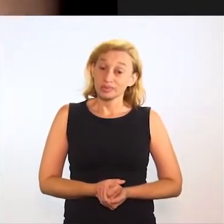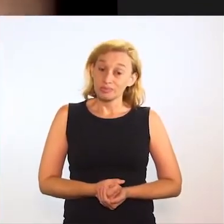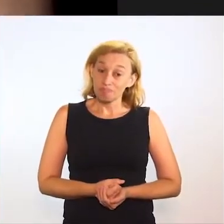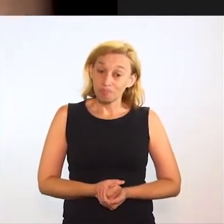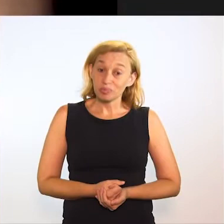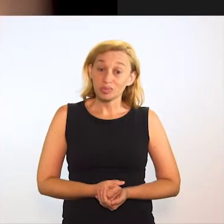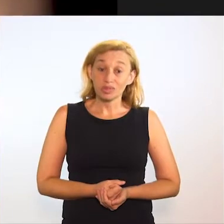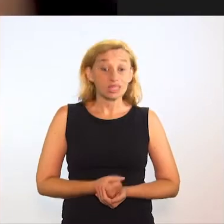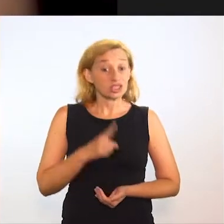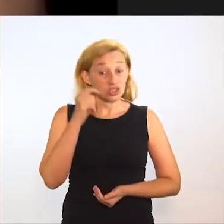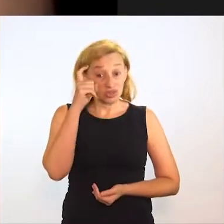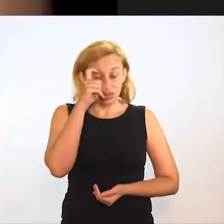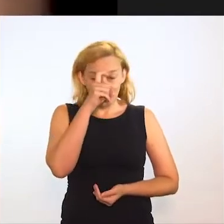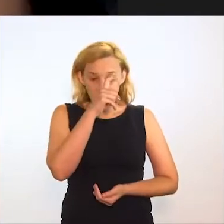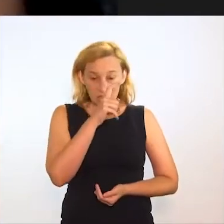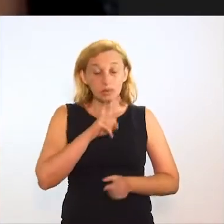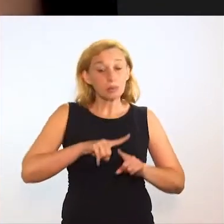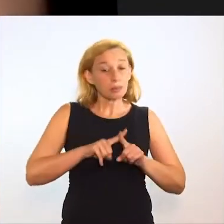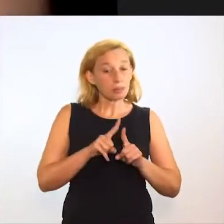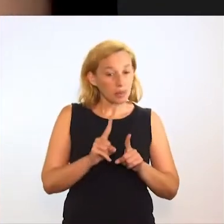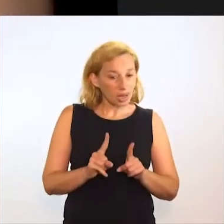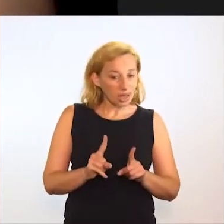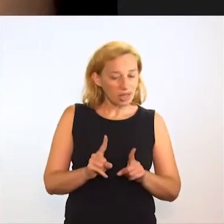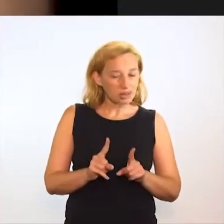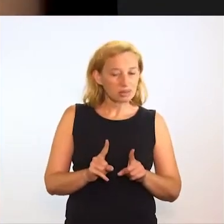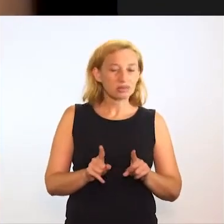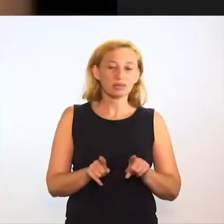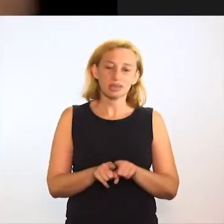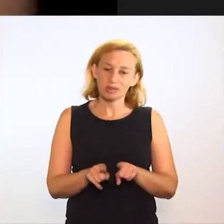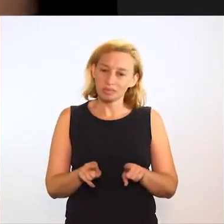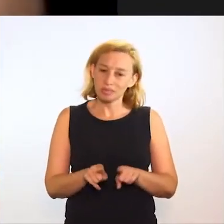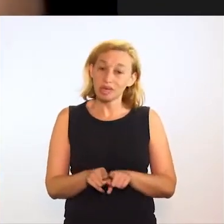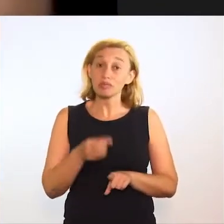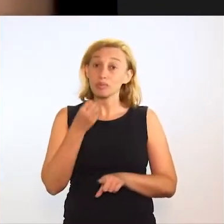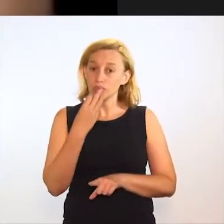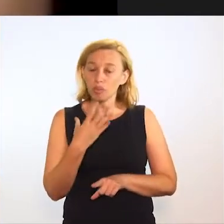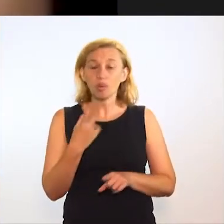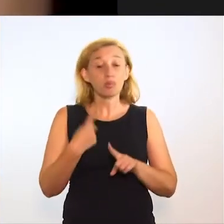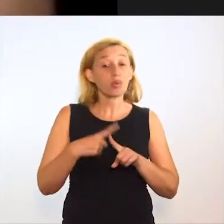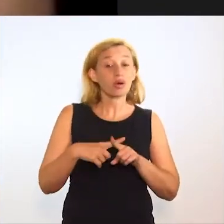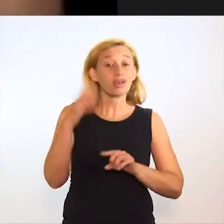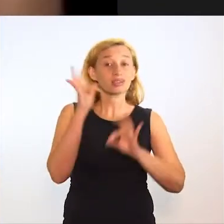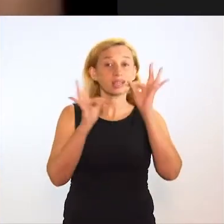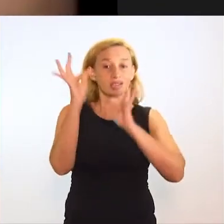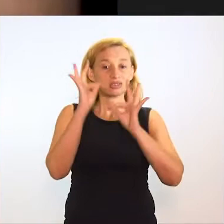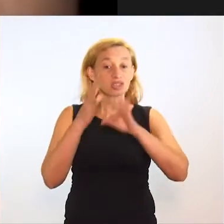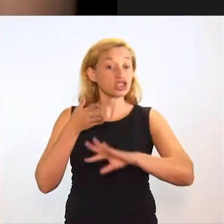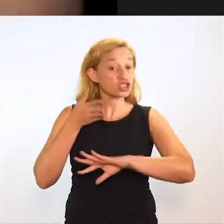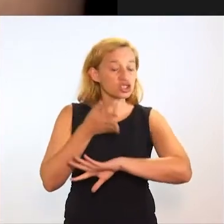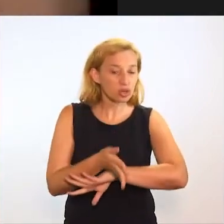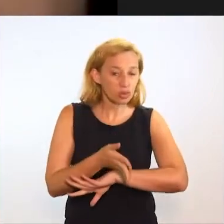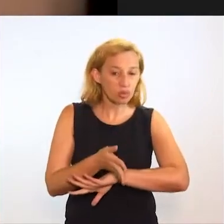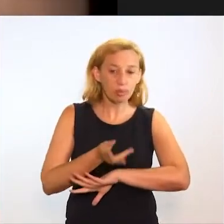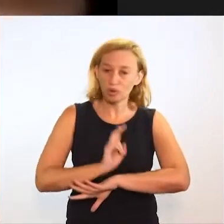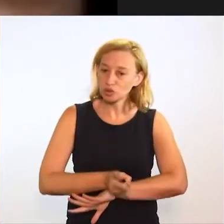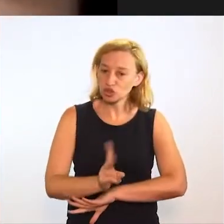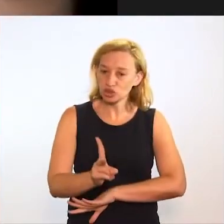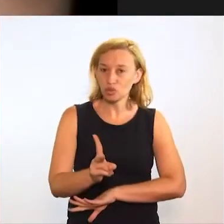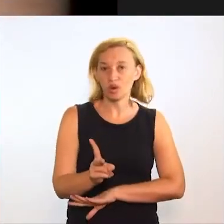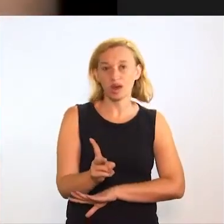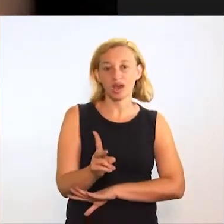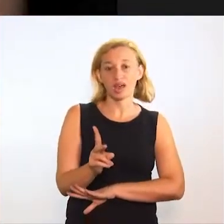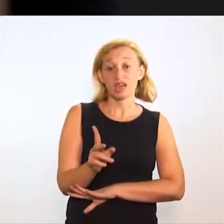inenarrável, mas ao mesmo tempo enriquecedora, porque a tecnologia veio para